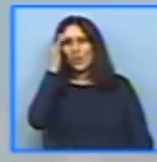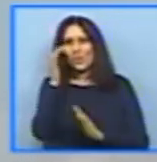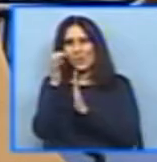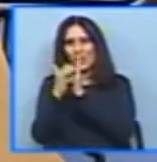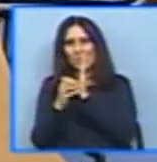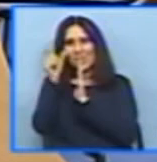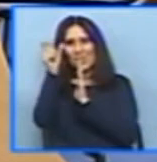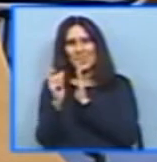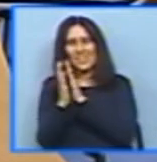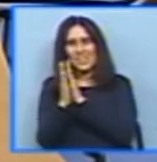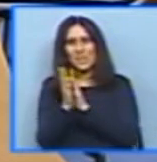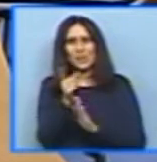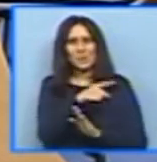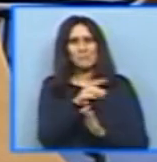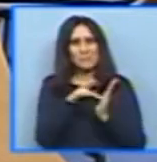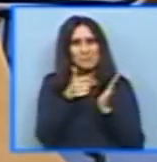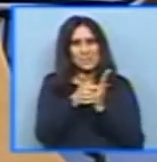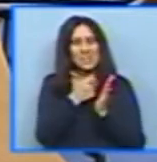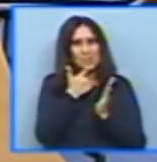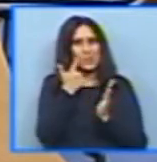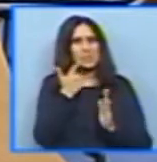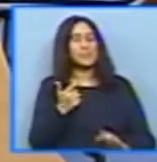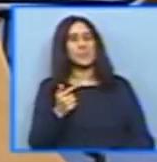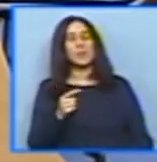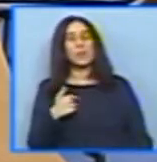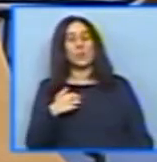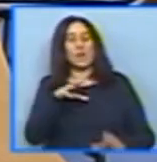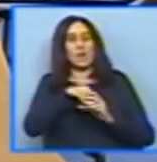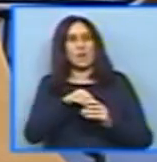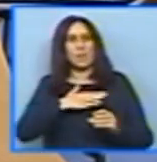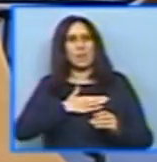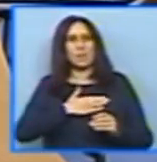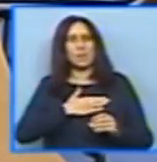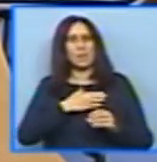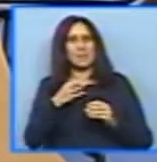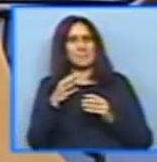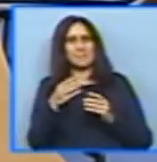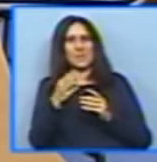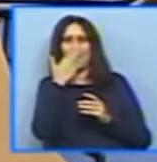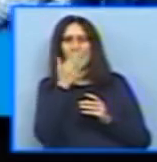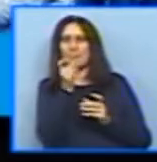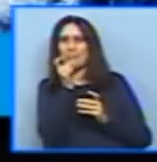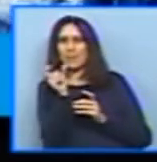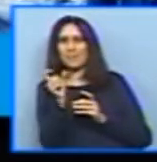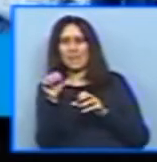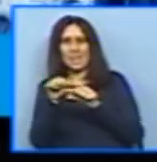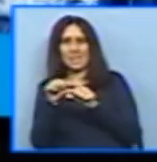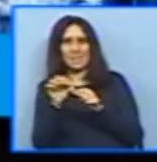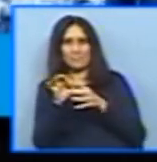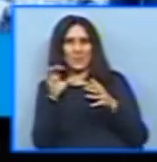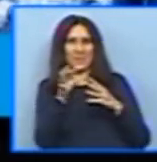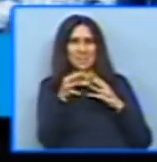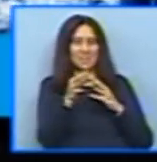meter em seara alheira, mas alheira é outra coisa. Exatamente. Eu diria que a própria gênese